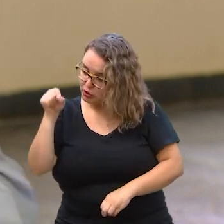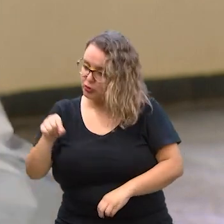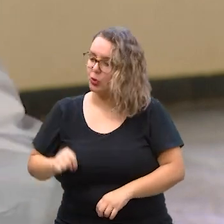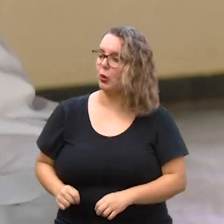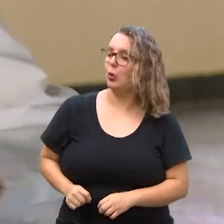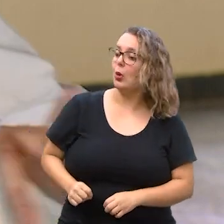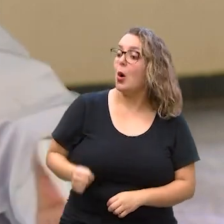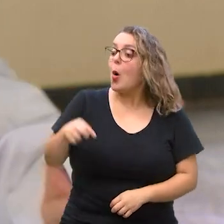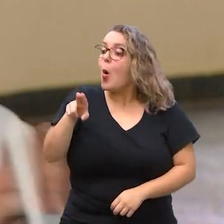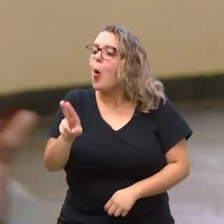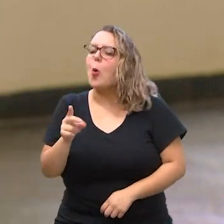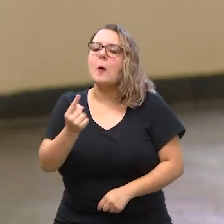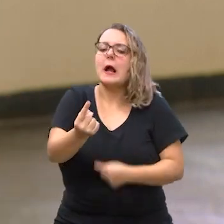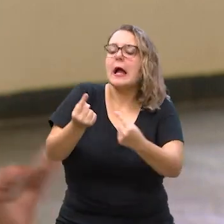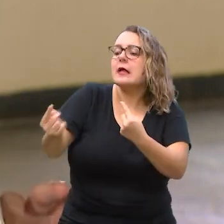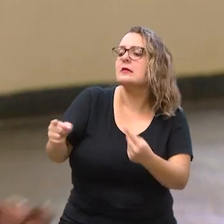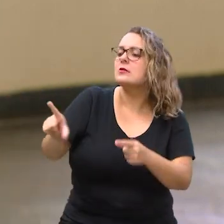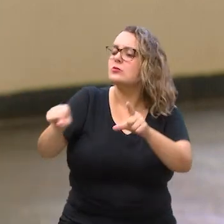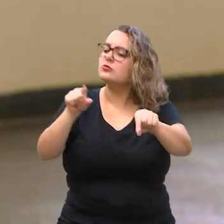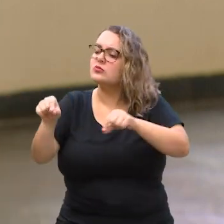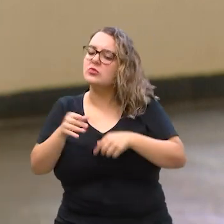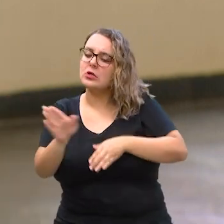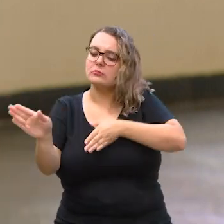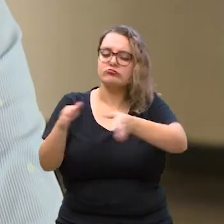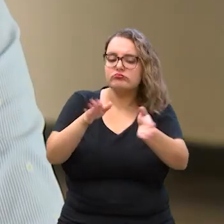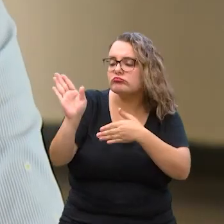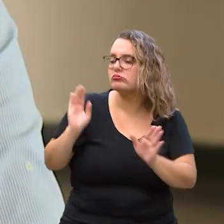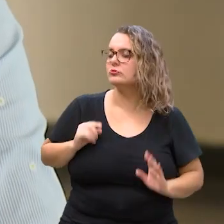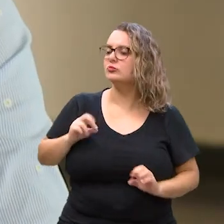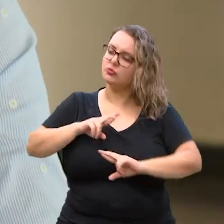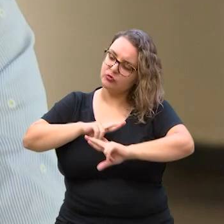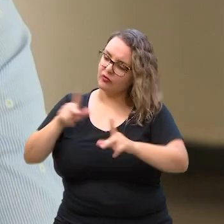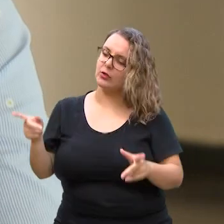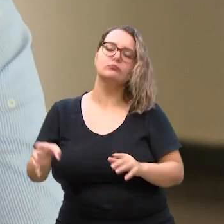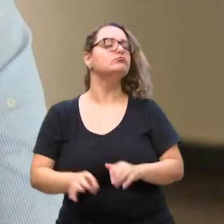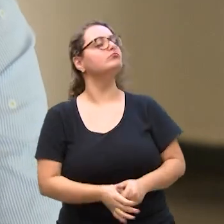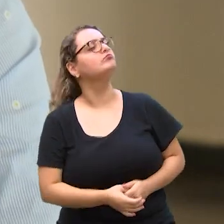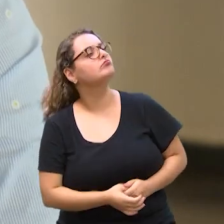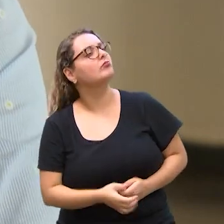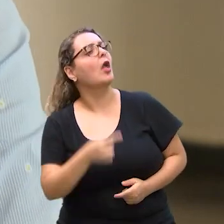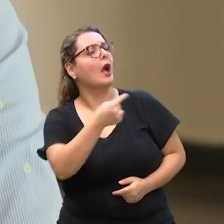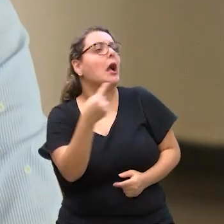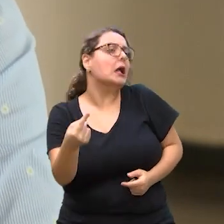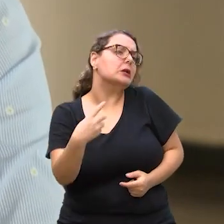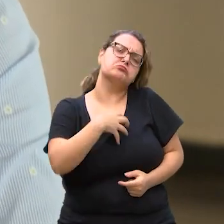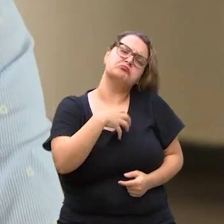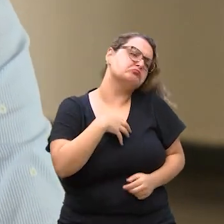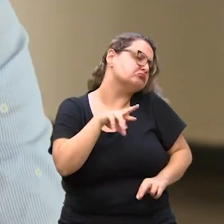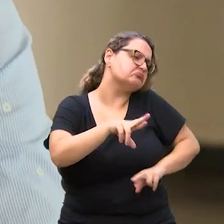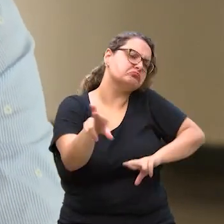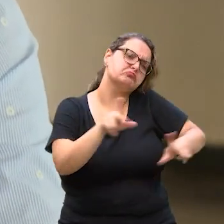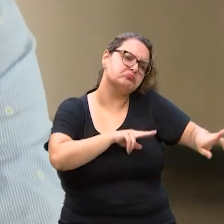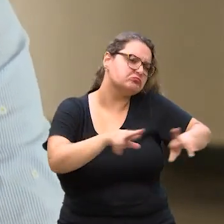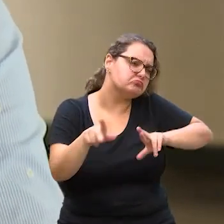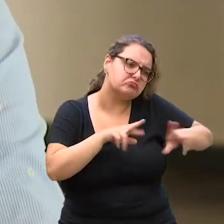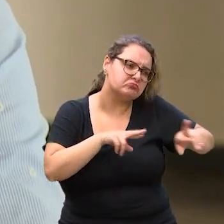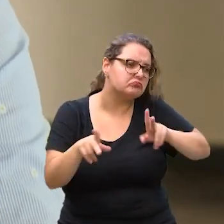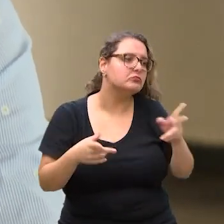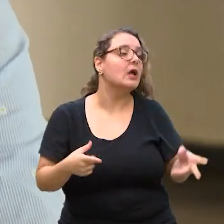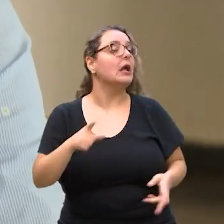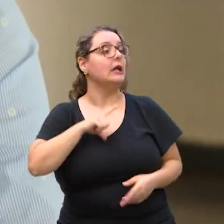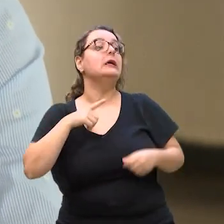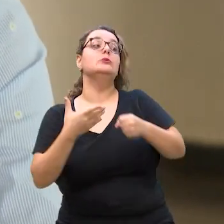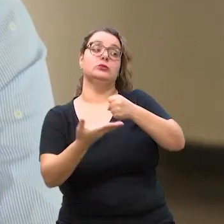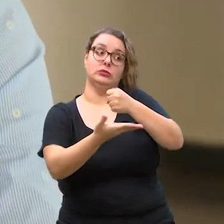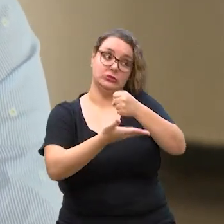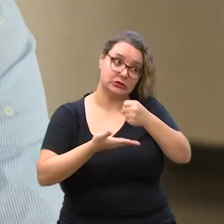ou cada um segue de uma maneira completamente diferente? Eu diria que cada um segue de uma maneira completamente diferente. A gente tem as